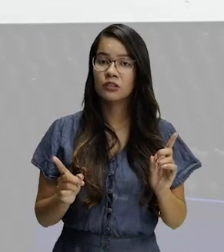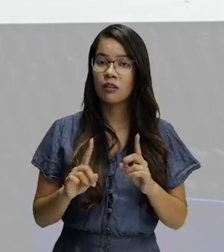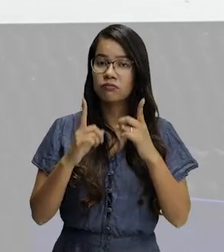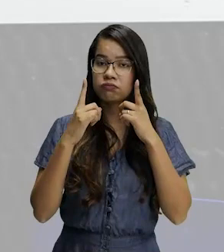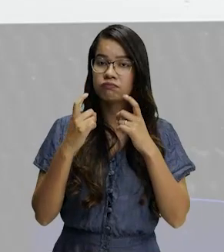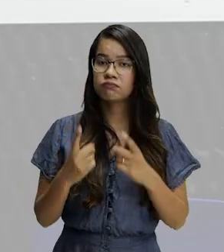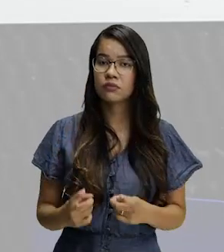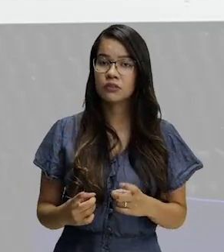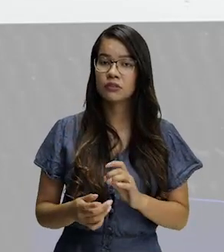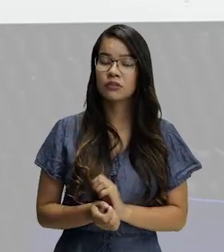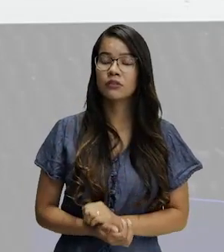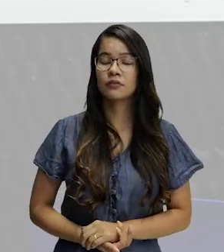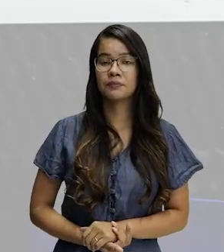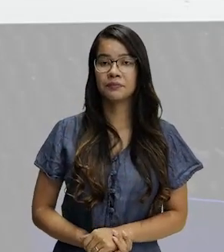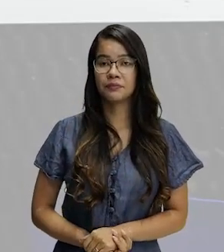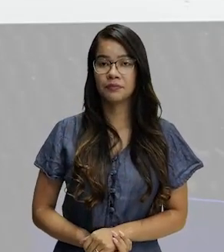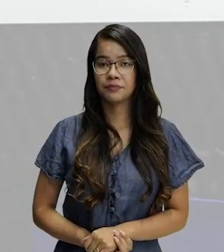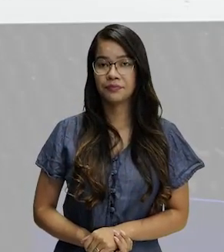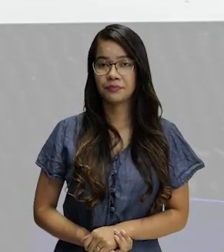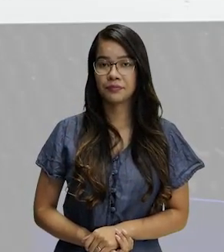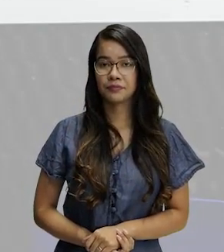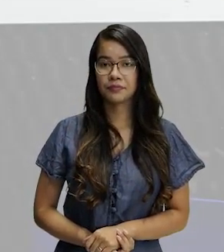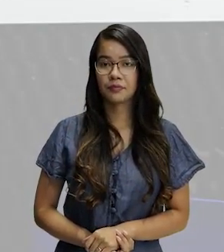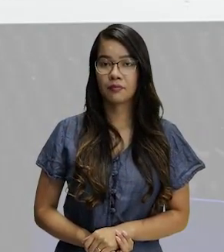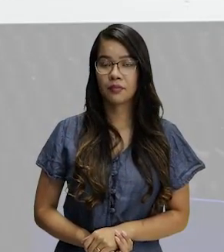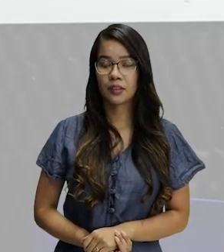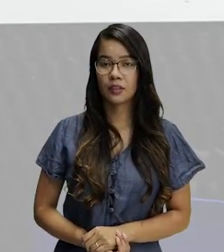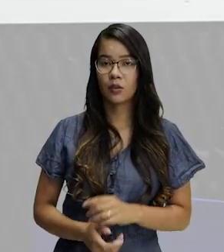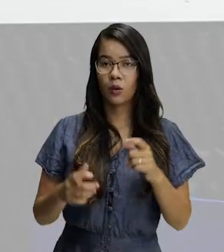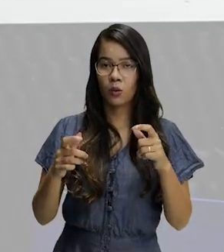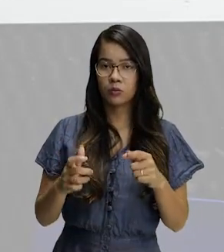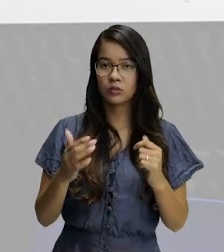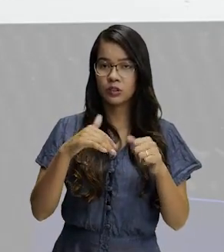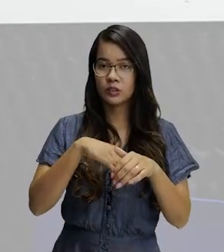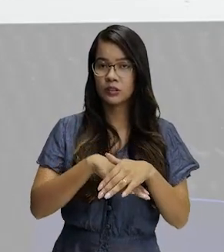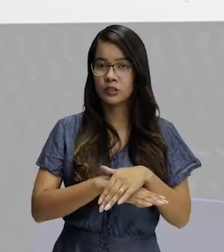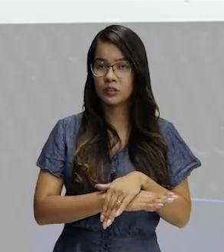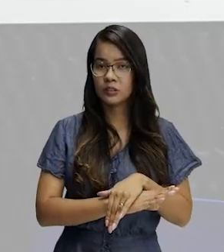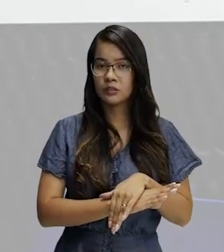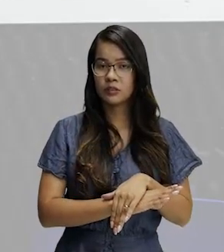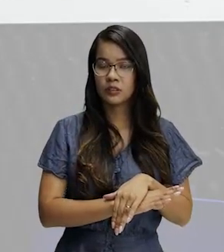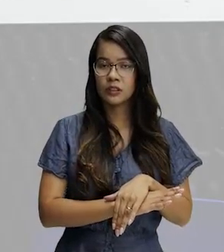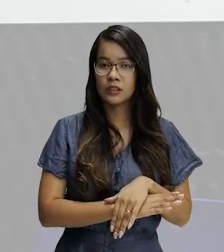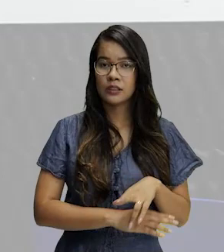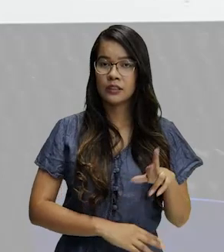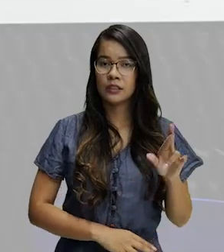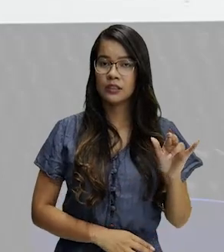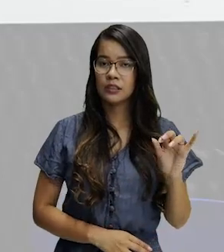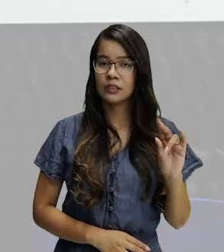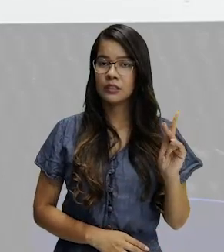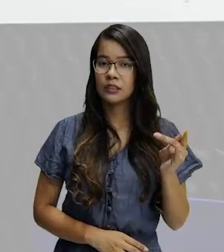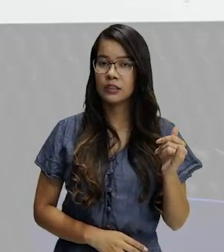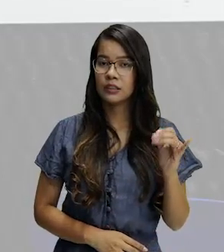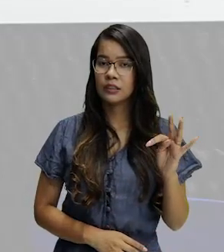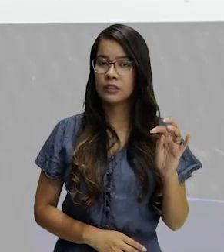com a União Soviética stalinista, onde nas escondidas Hitler e